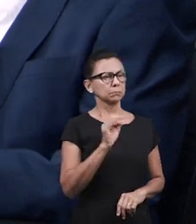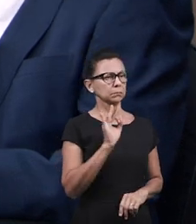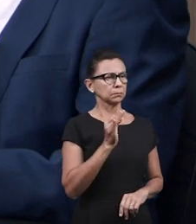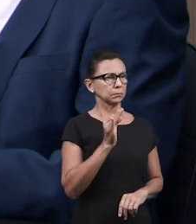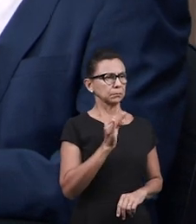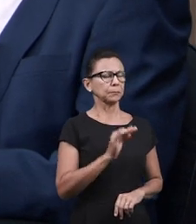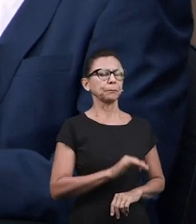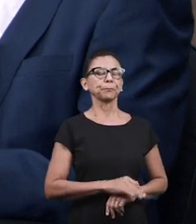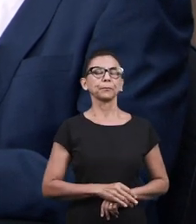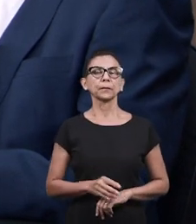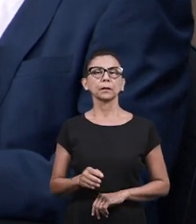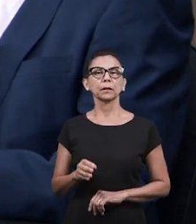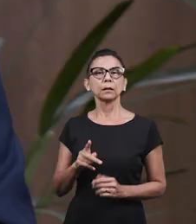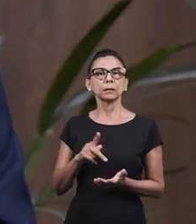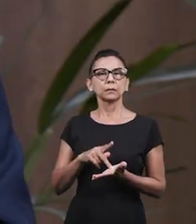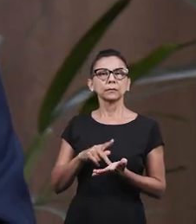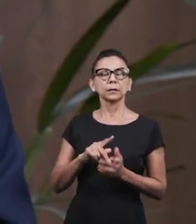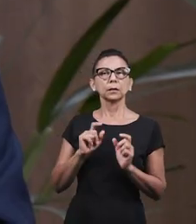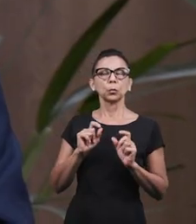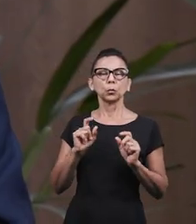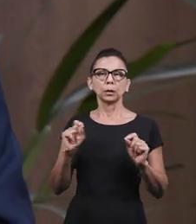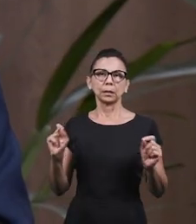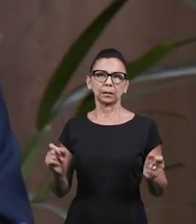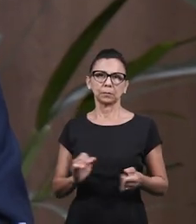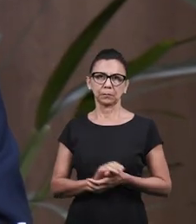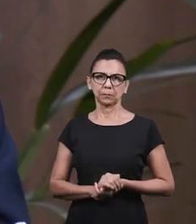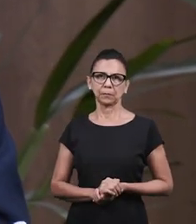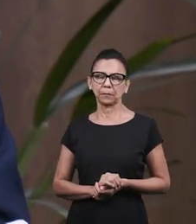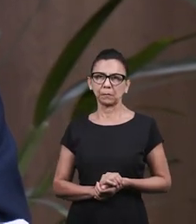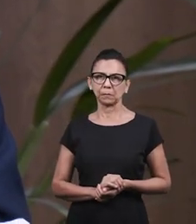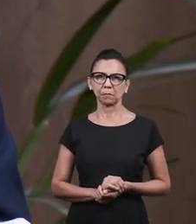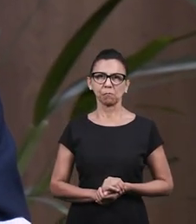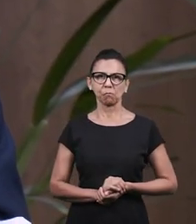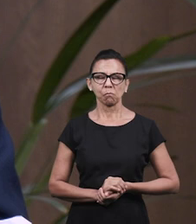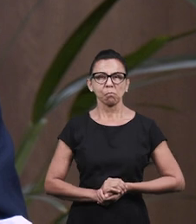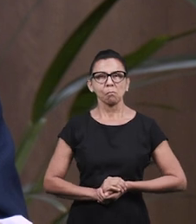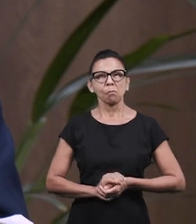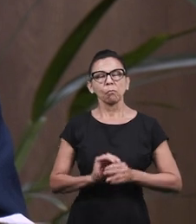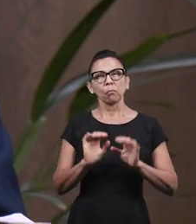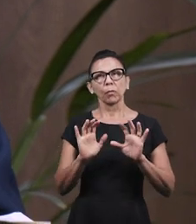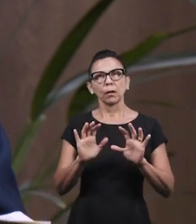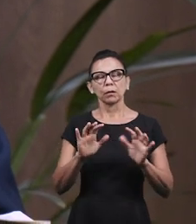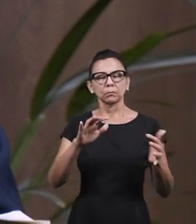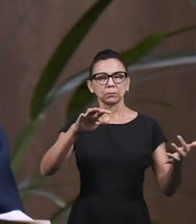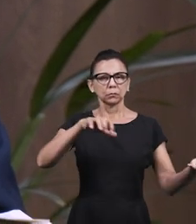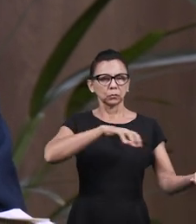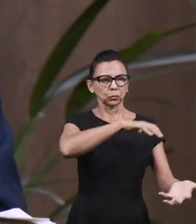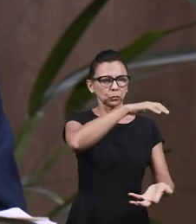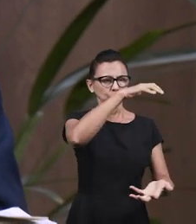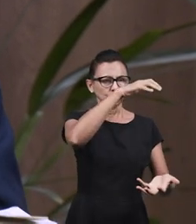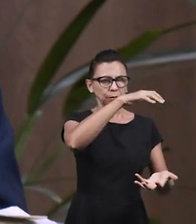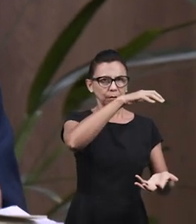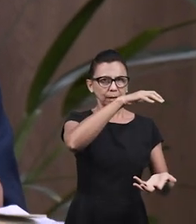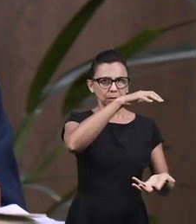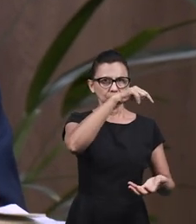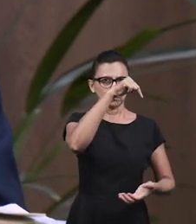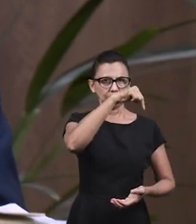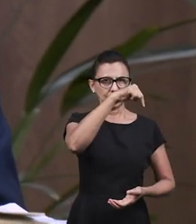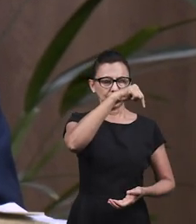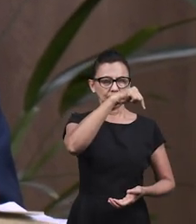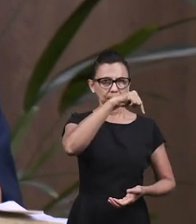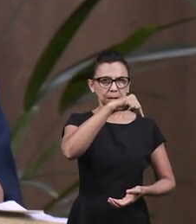Exatamente. Na verdade, nós chamamos de dois universos. Vamos dizer, a nossa